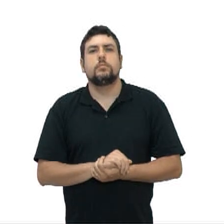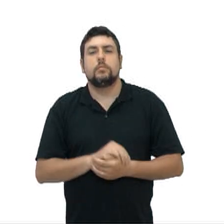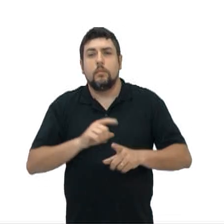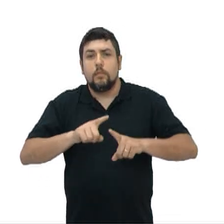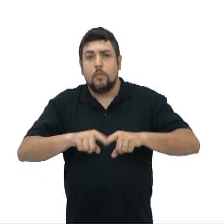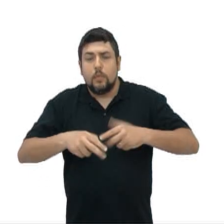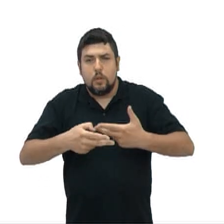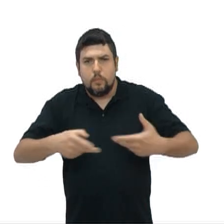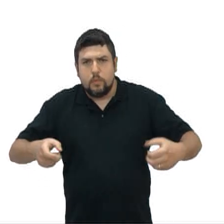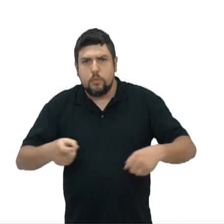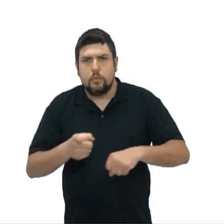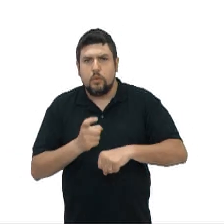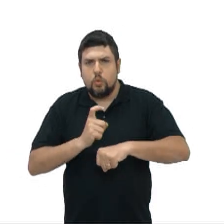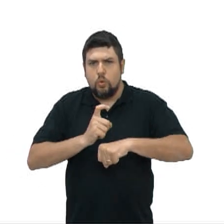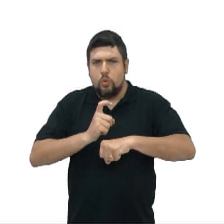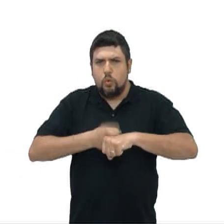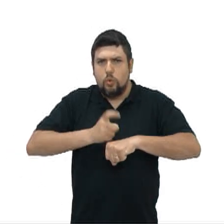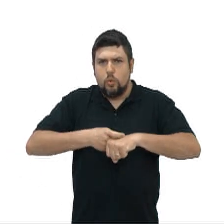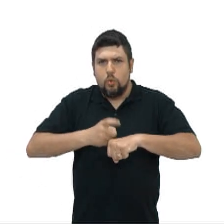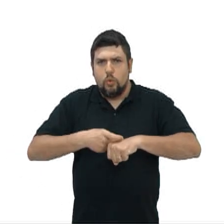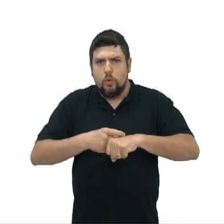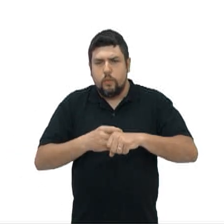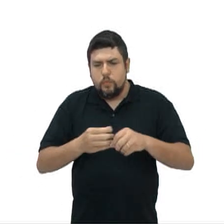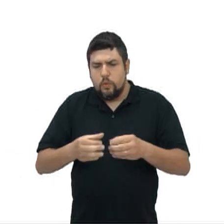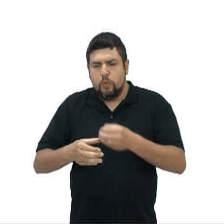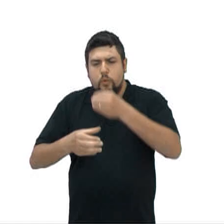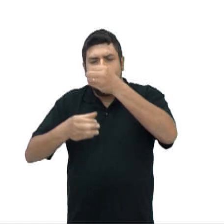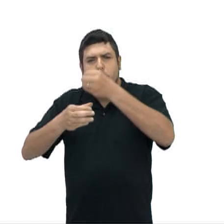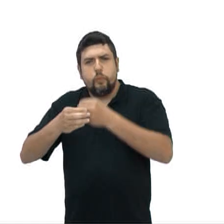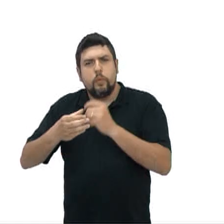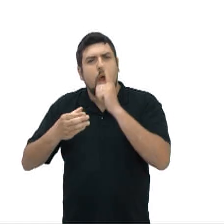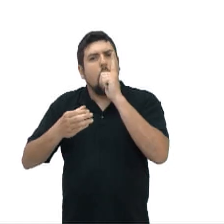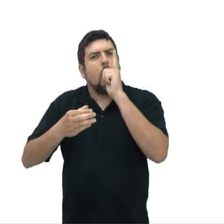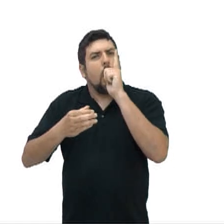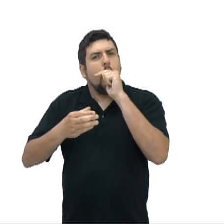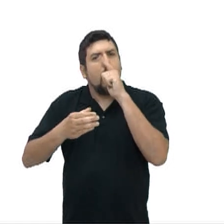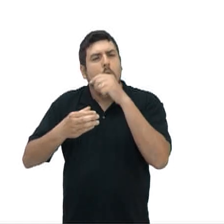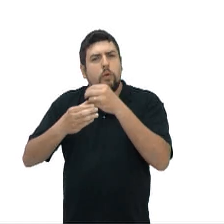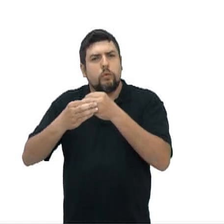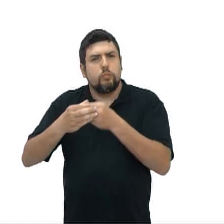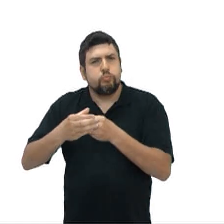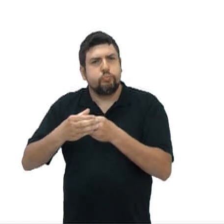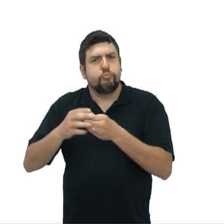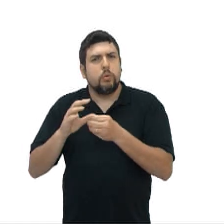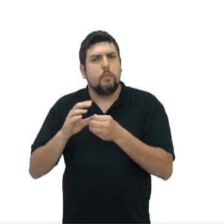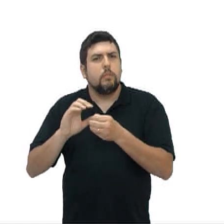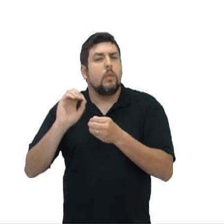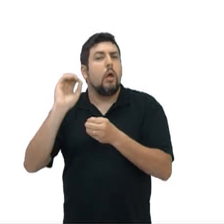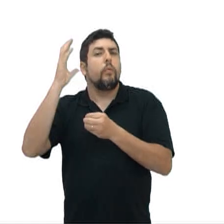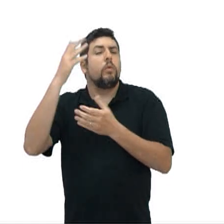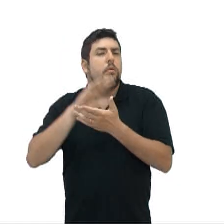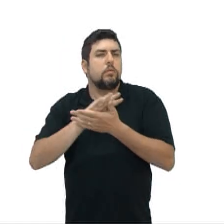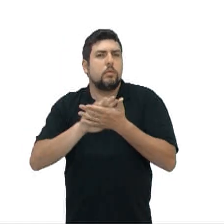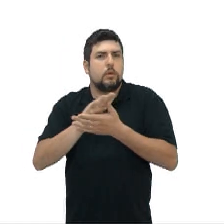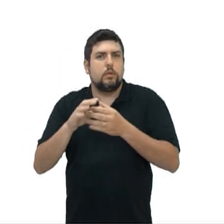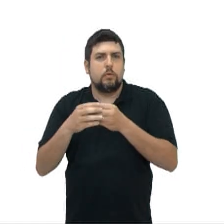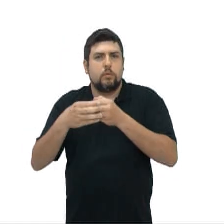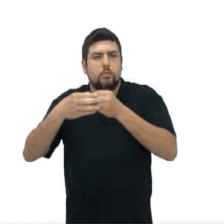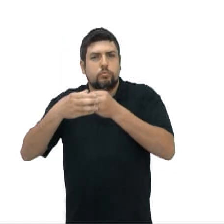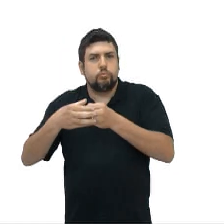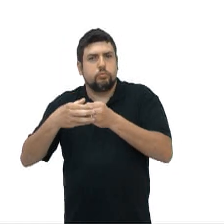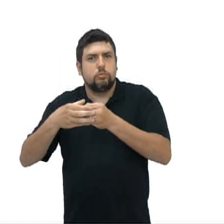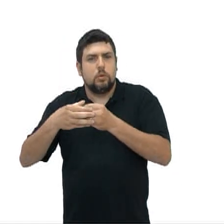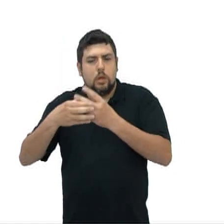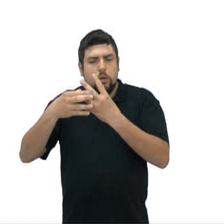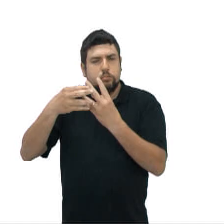foi dissolvida em água sem que aparentemente uma reação tenha ocorrido. A solução resultante